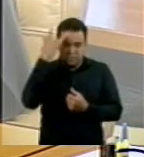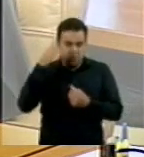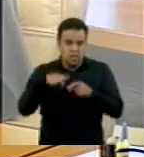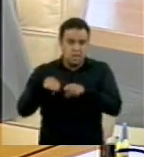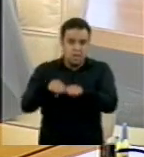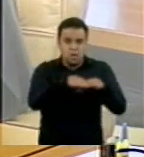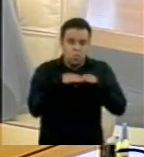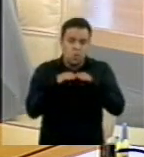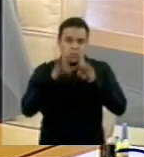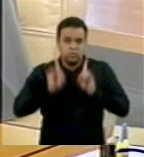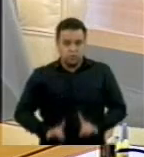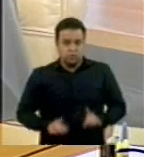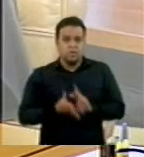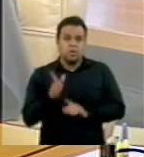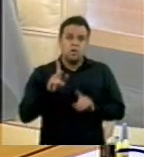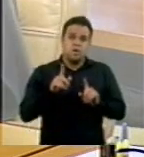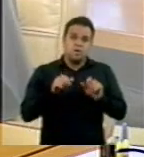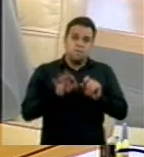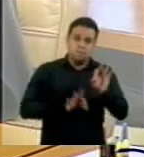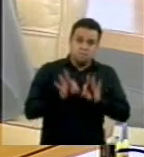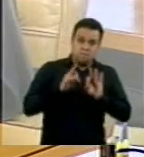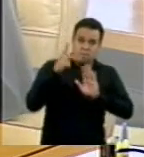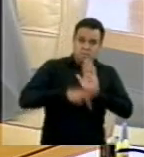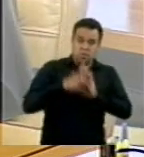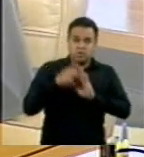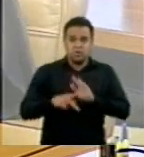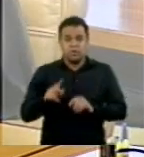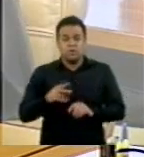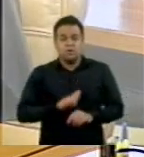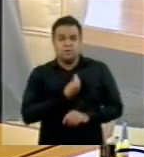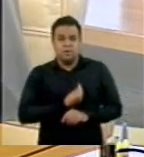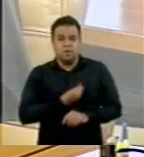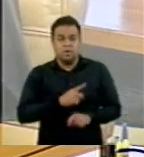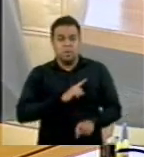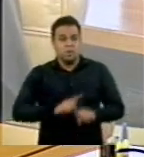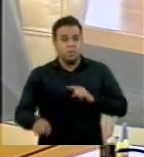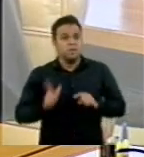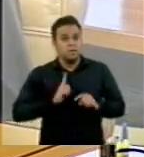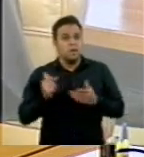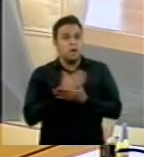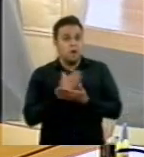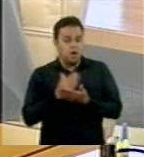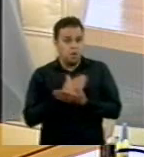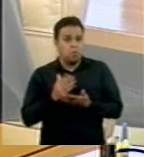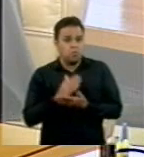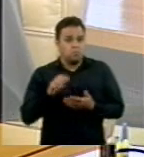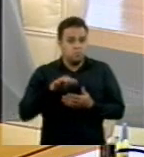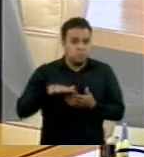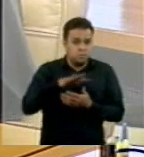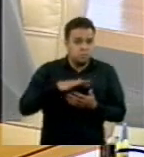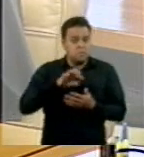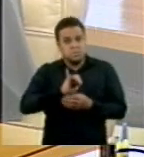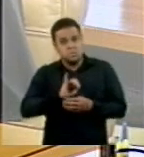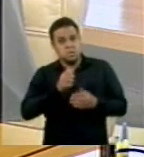para estabelecer os seus projetos de vida, proibindo que sejam impostas certas condutas que limitam algumas